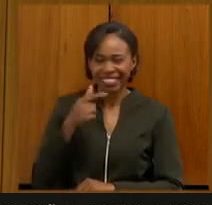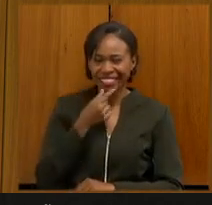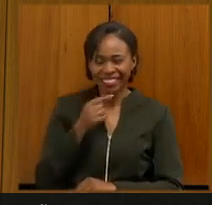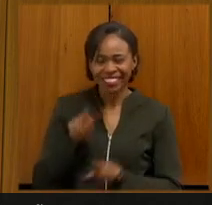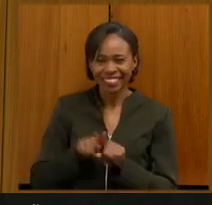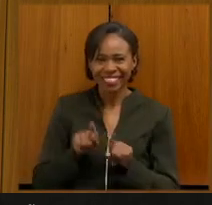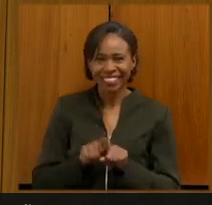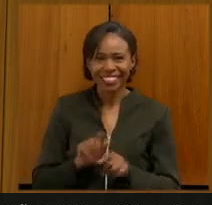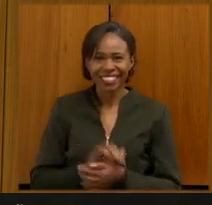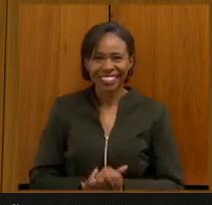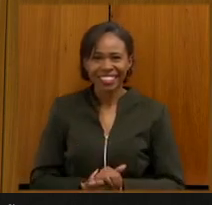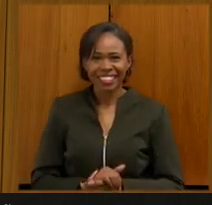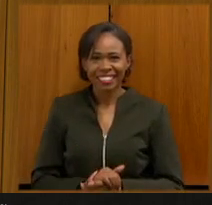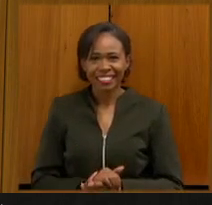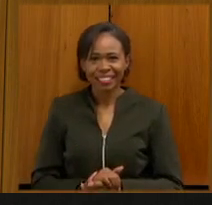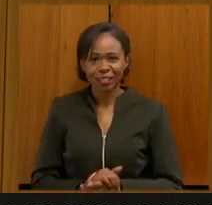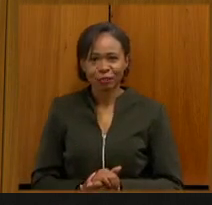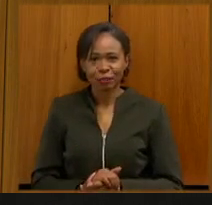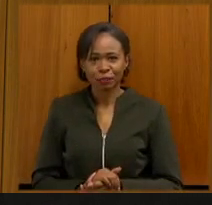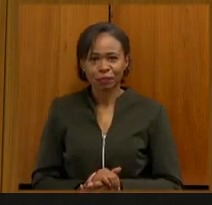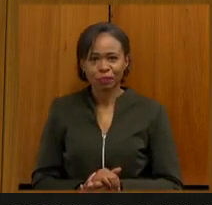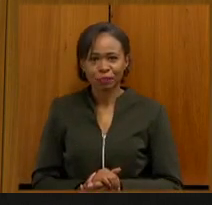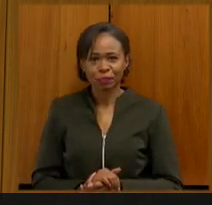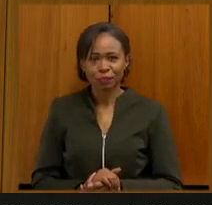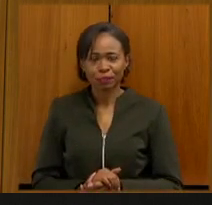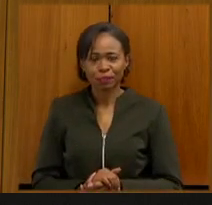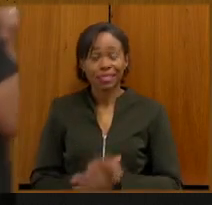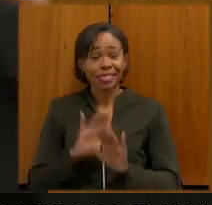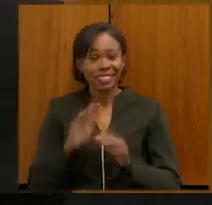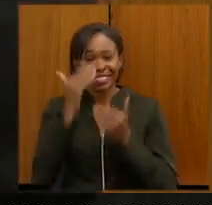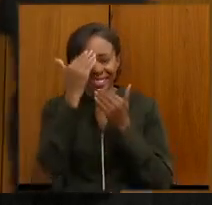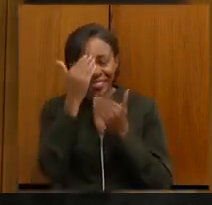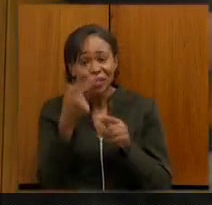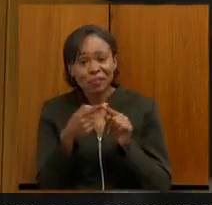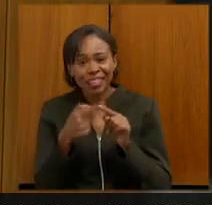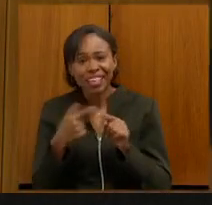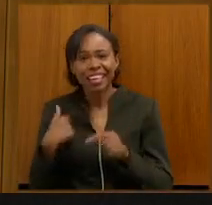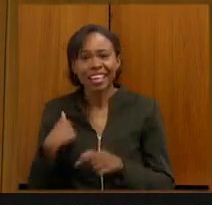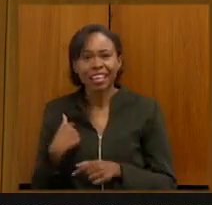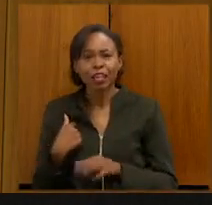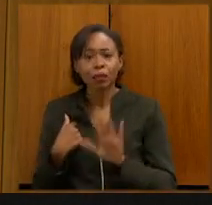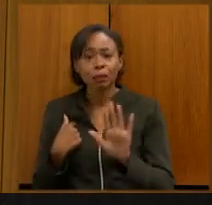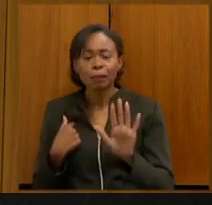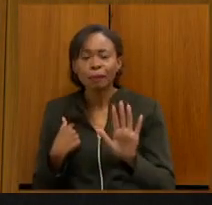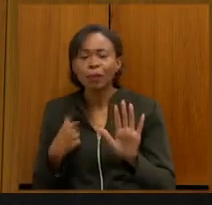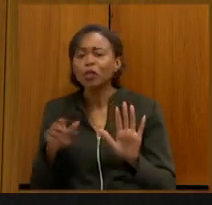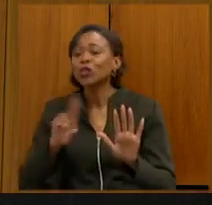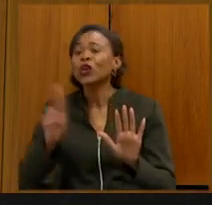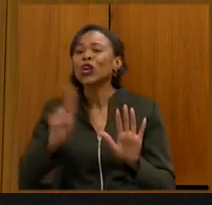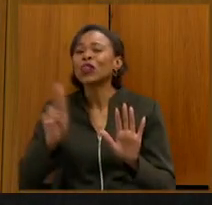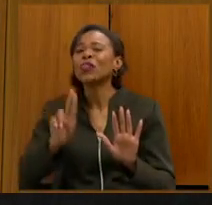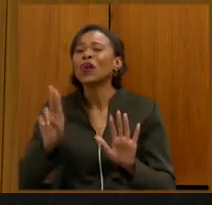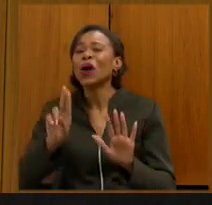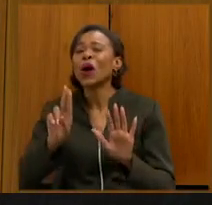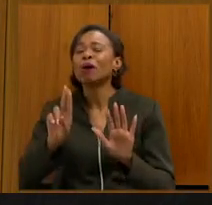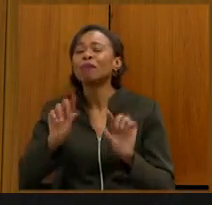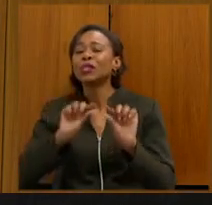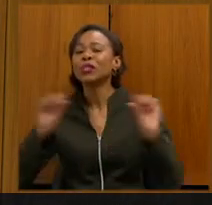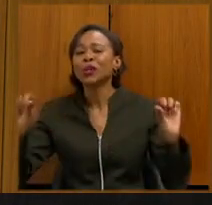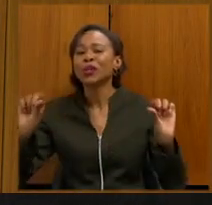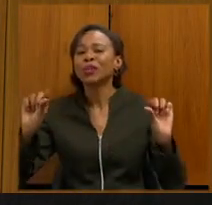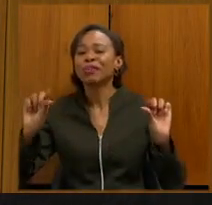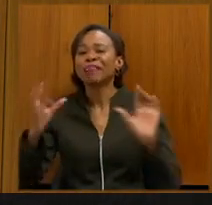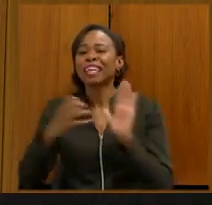então é isso eu agradeço oração quando eu saio da minha casa ou se eu preciso falar o nome completo para ficar